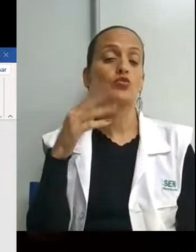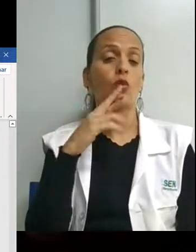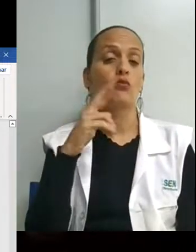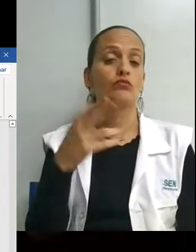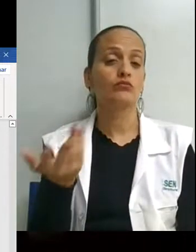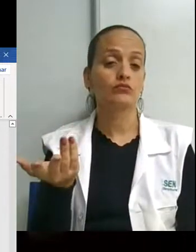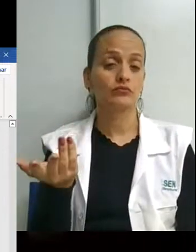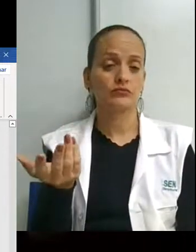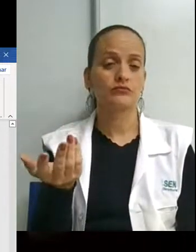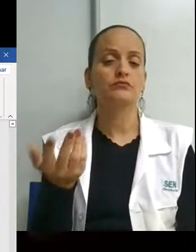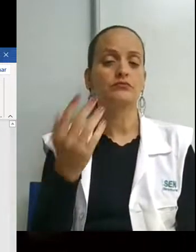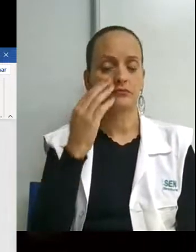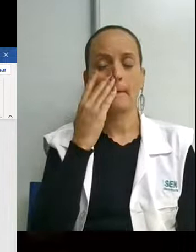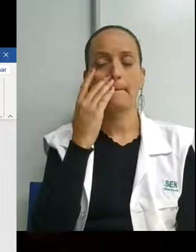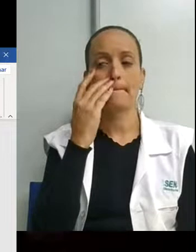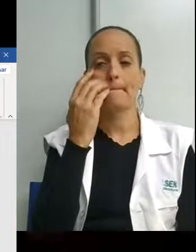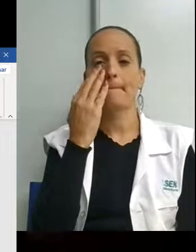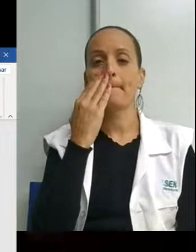5,02.